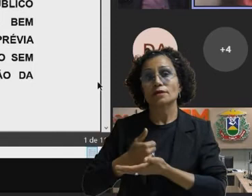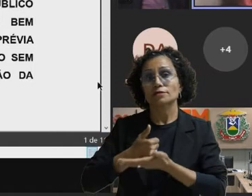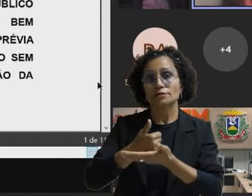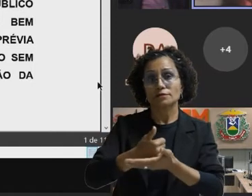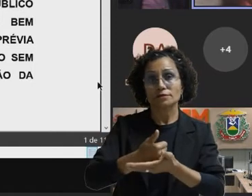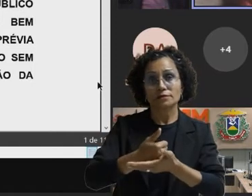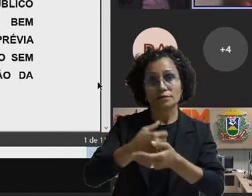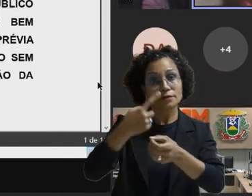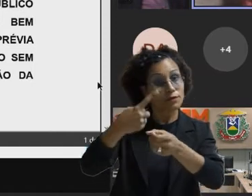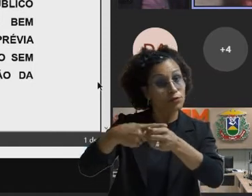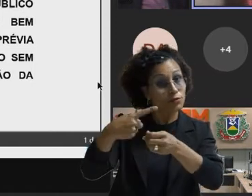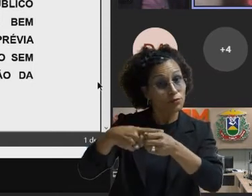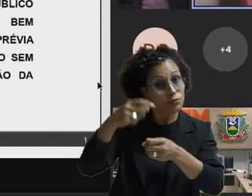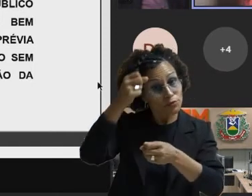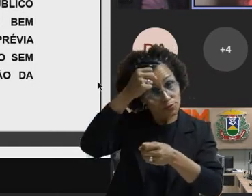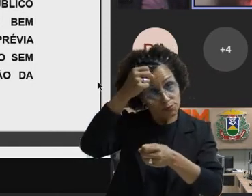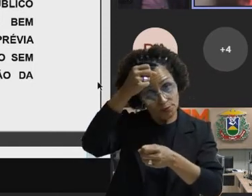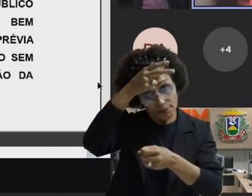foram